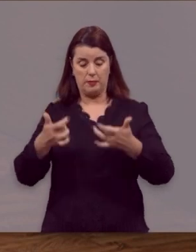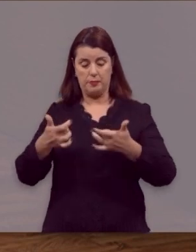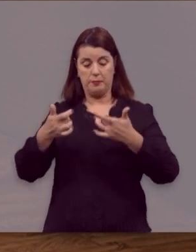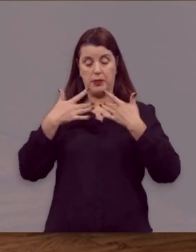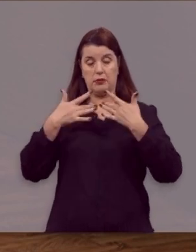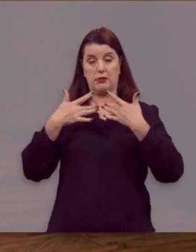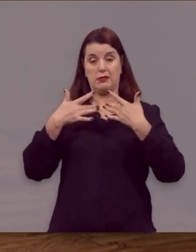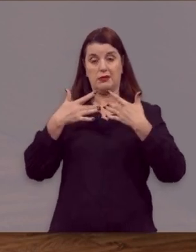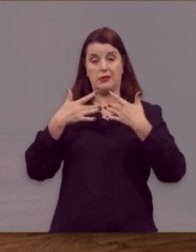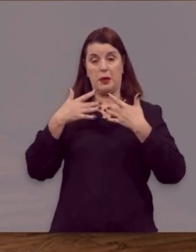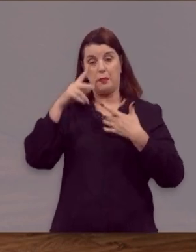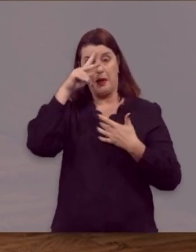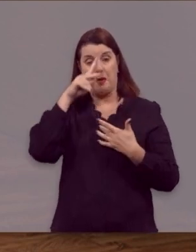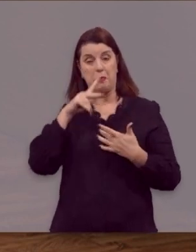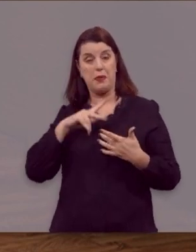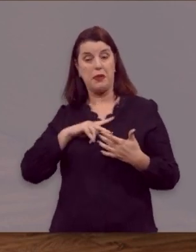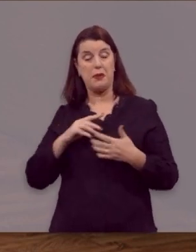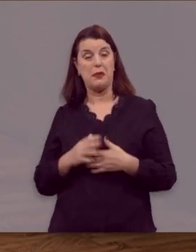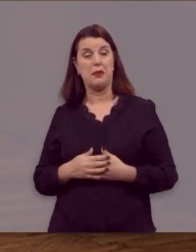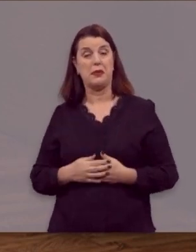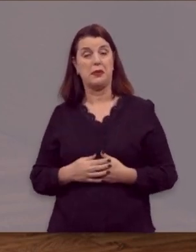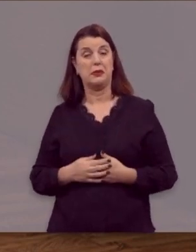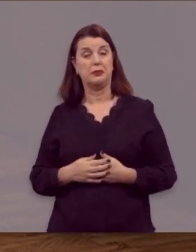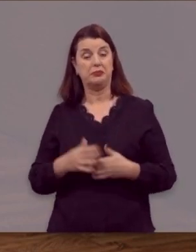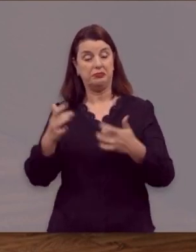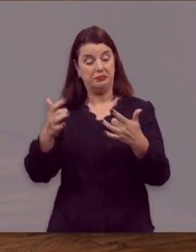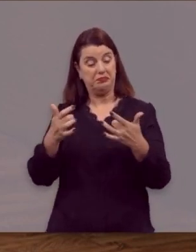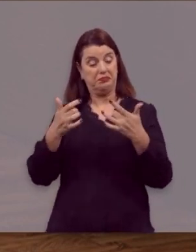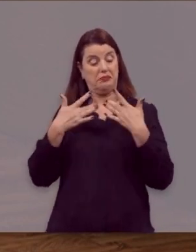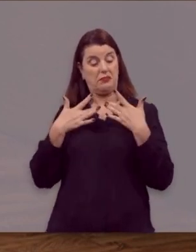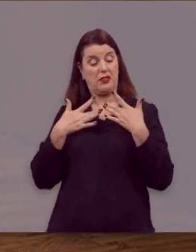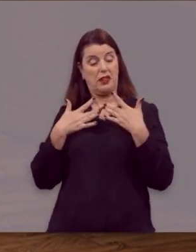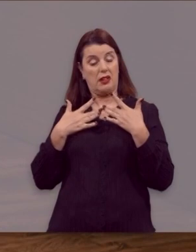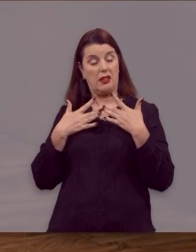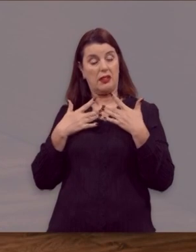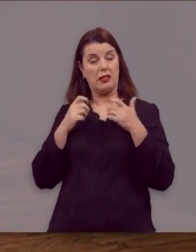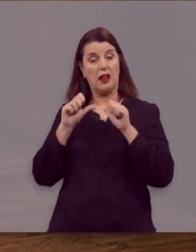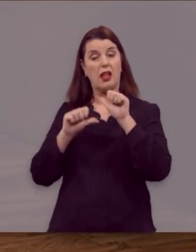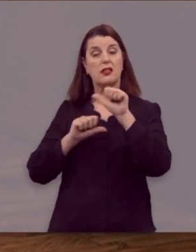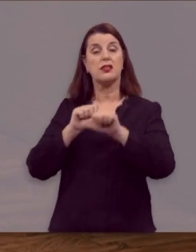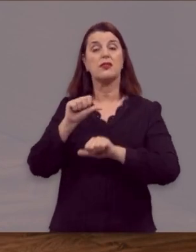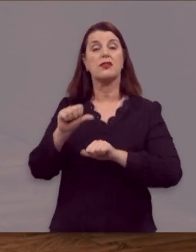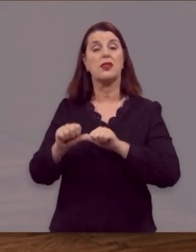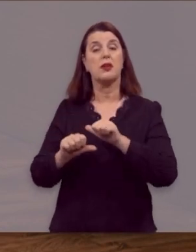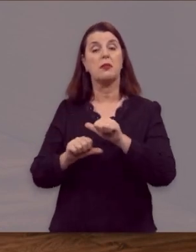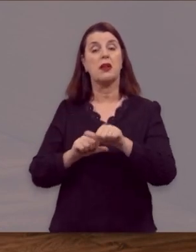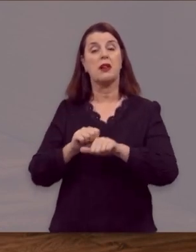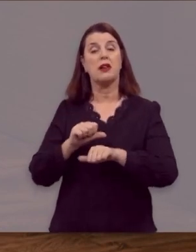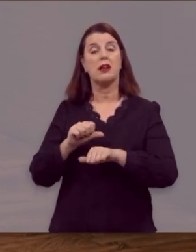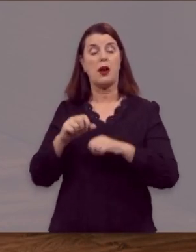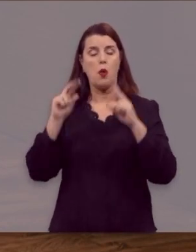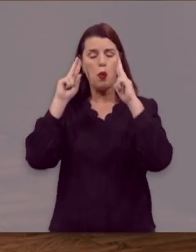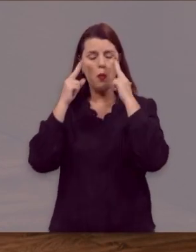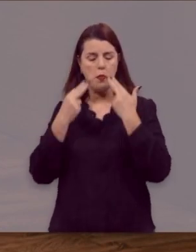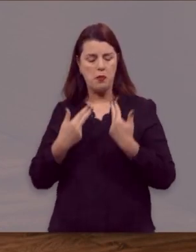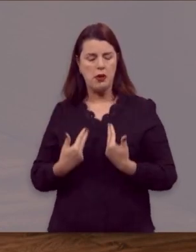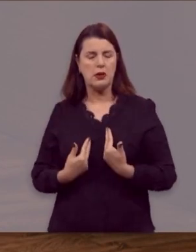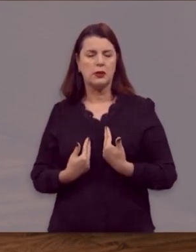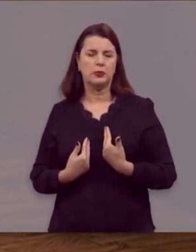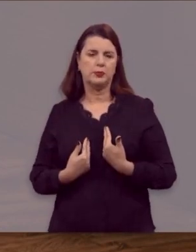não foi esvaziado. E ele esvaziou-se a ponto de ser transcendente, tornar-se